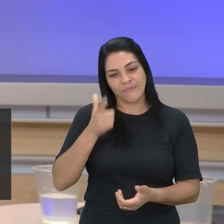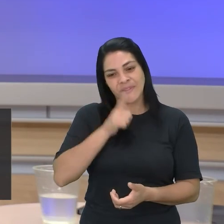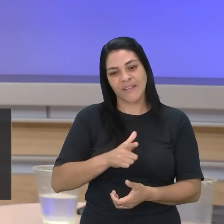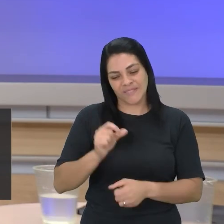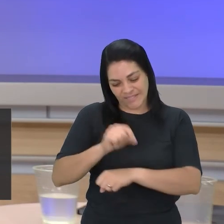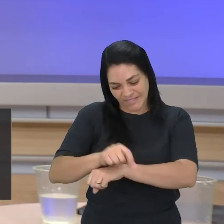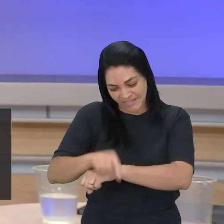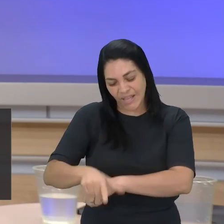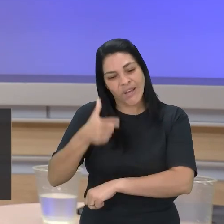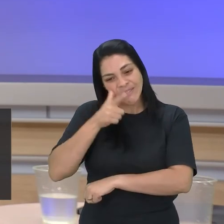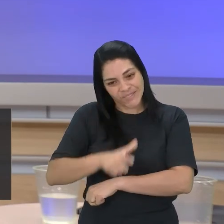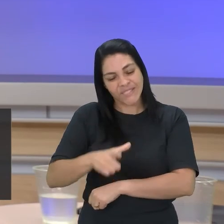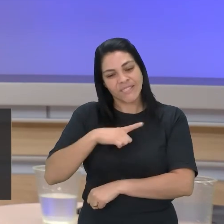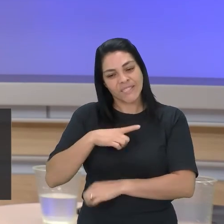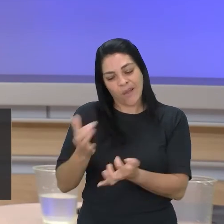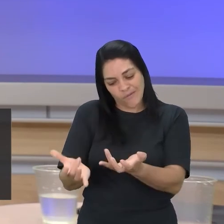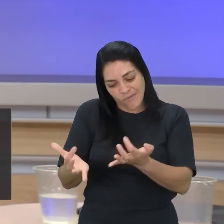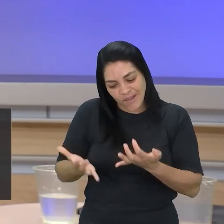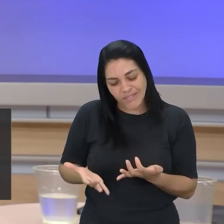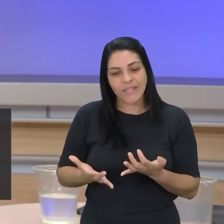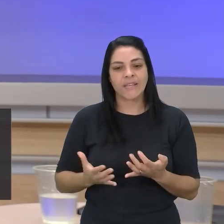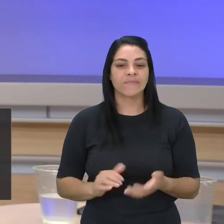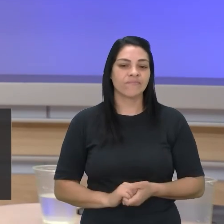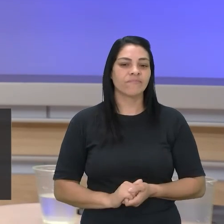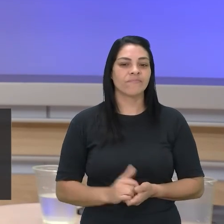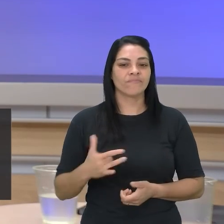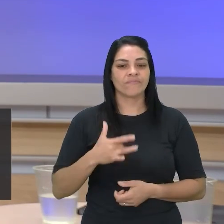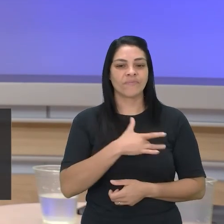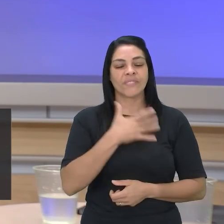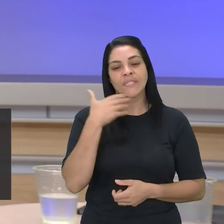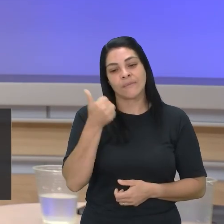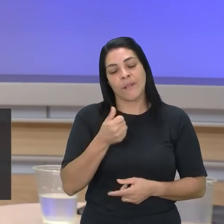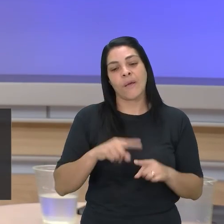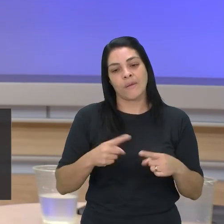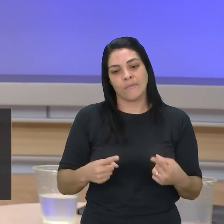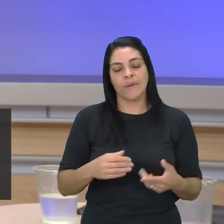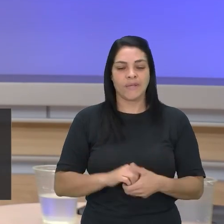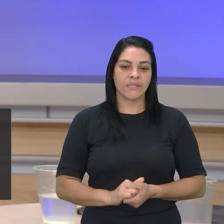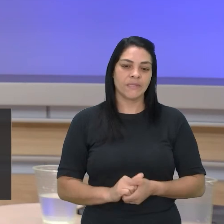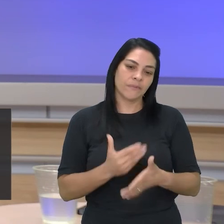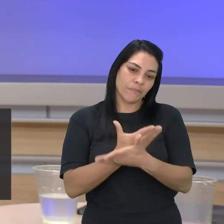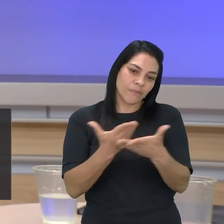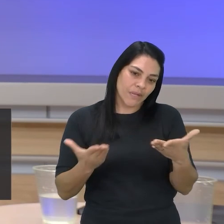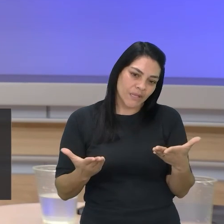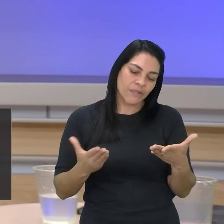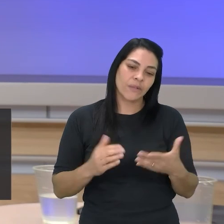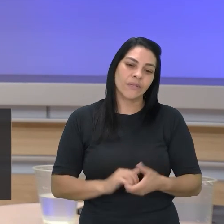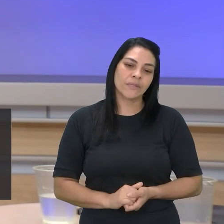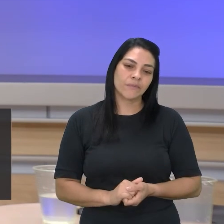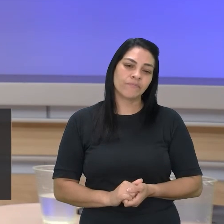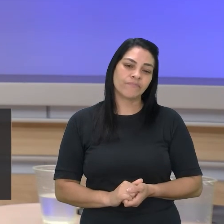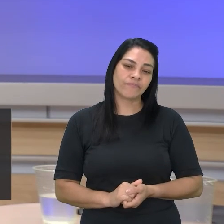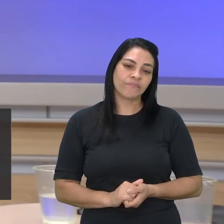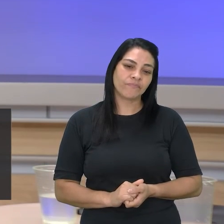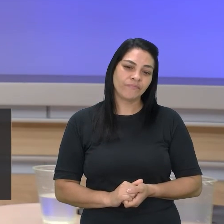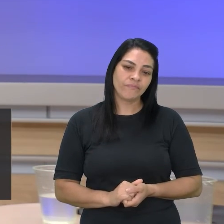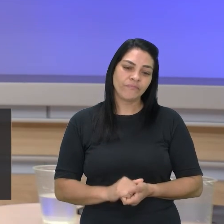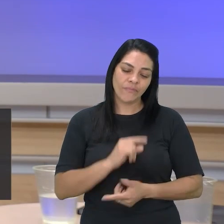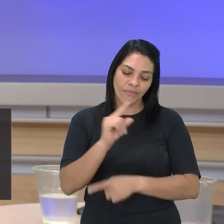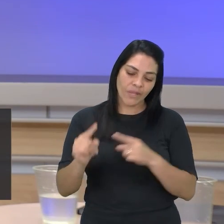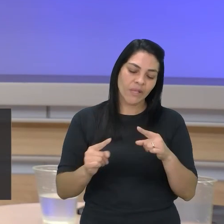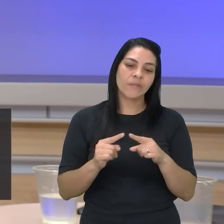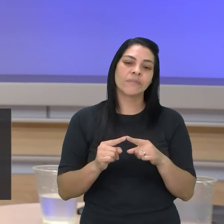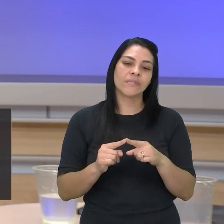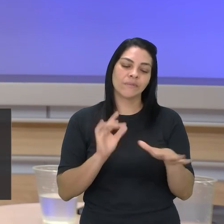voltar a ter vegetação, né, e bem-estar. Então, para a gente é uma missão, estar